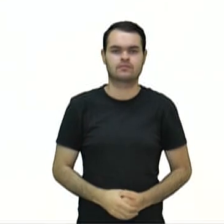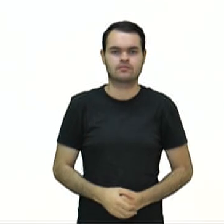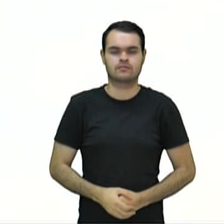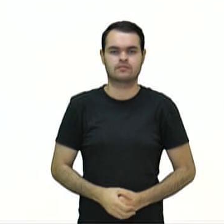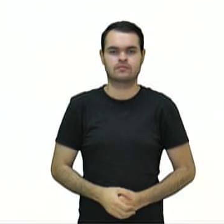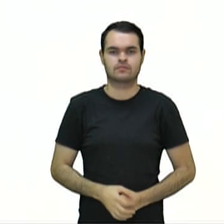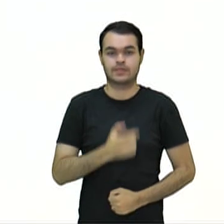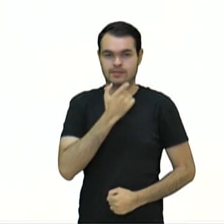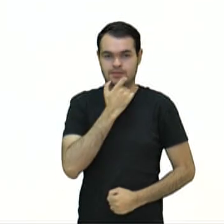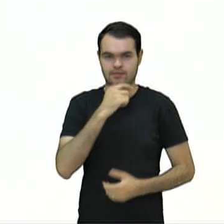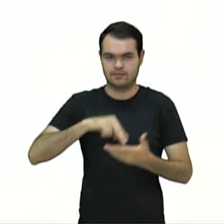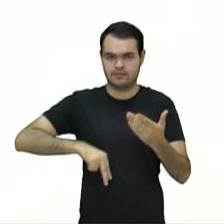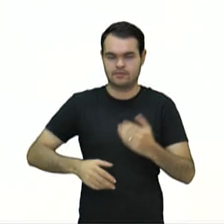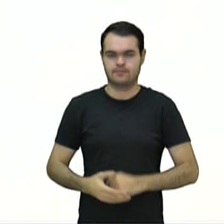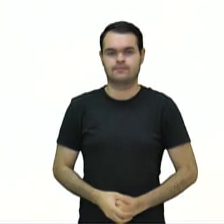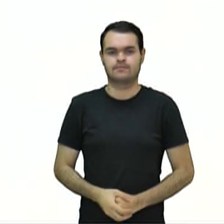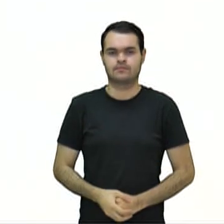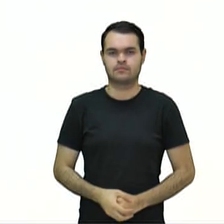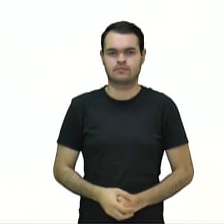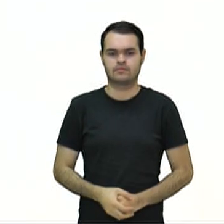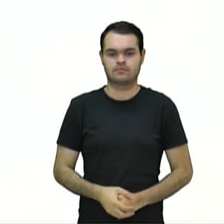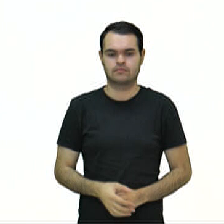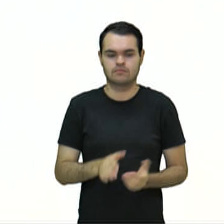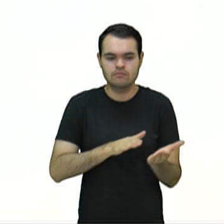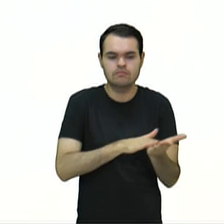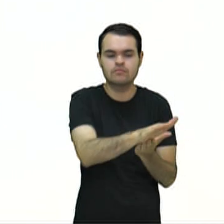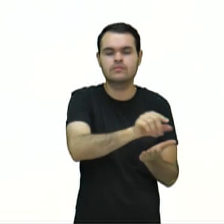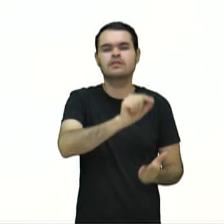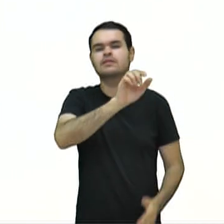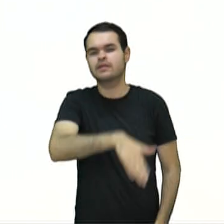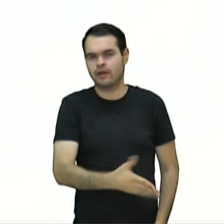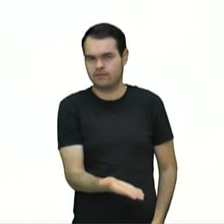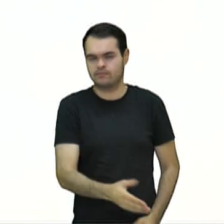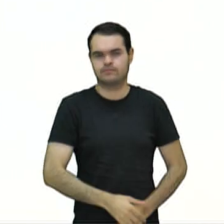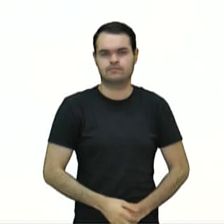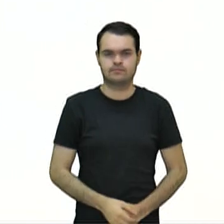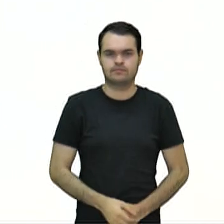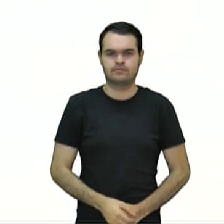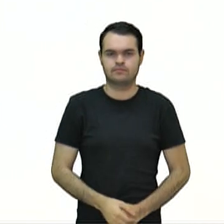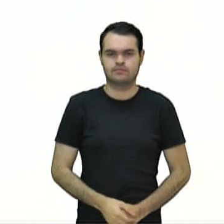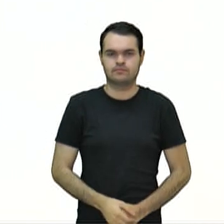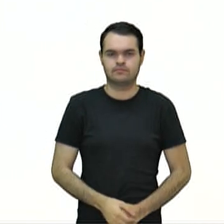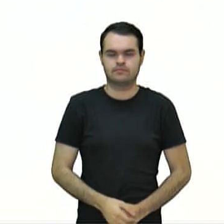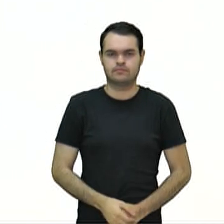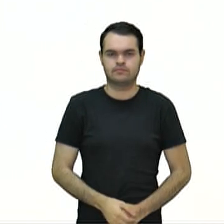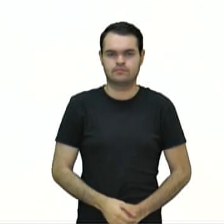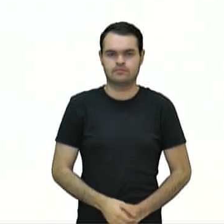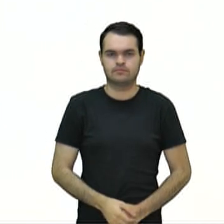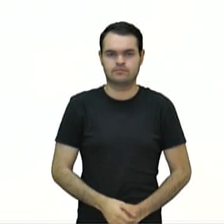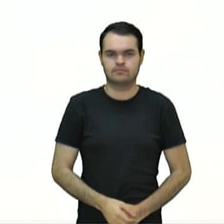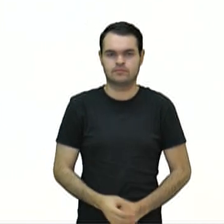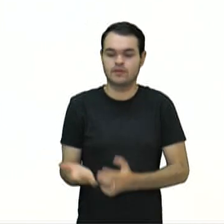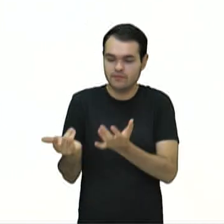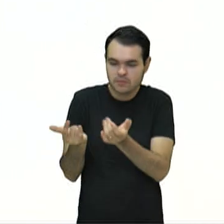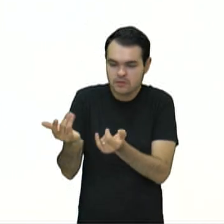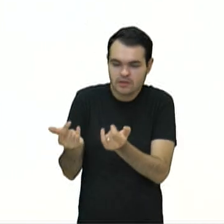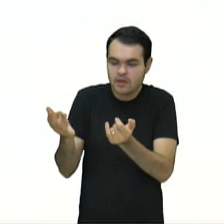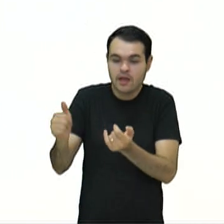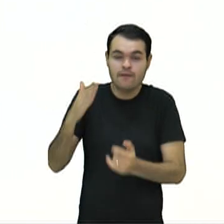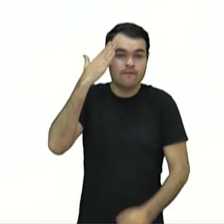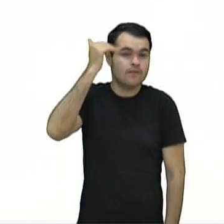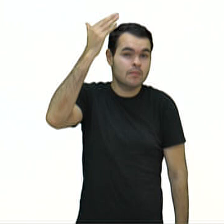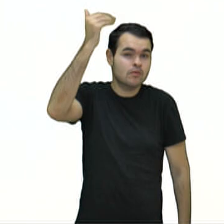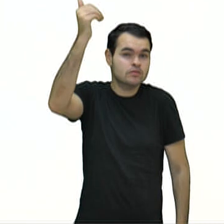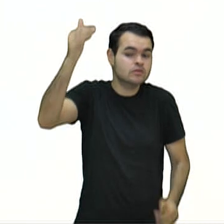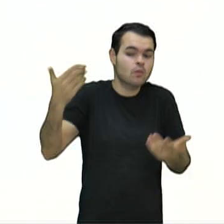was published by, foi publicado por quem? Spider-Man is famous in, é famoso em